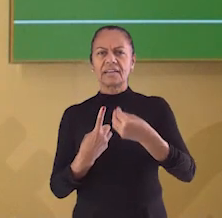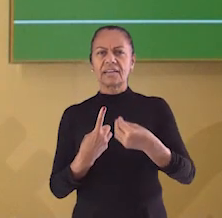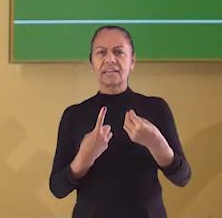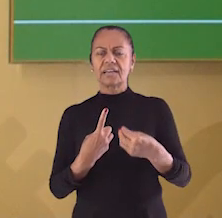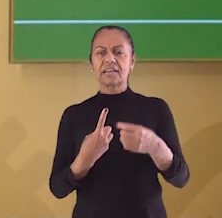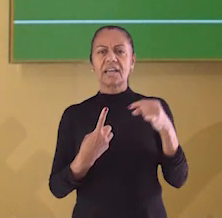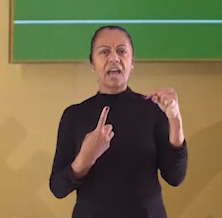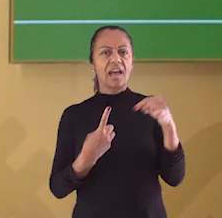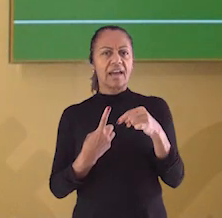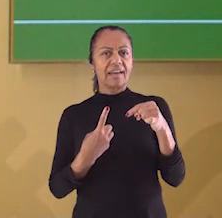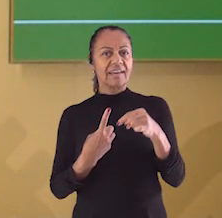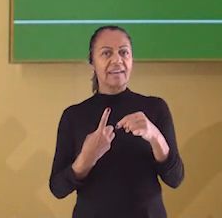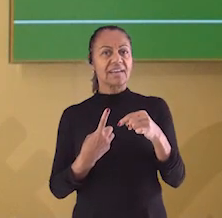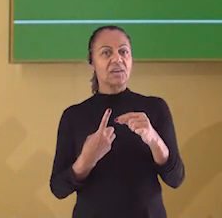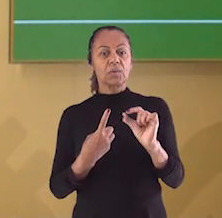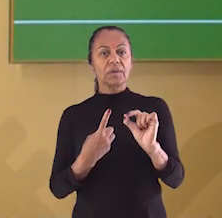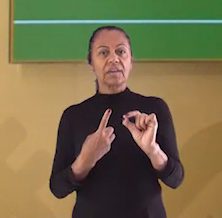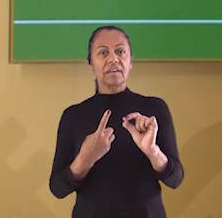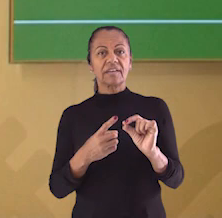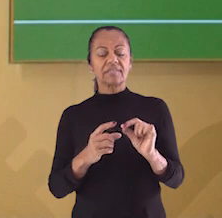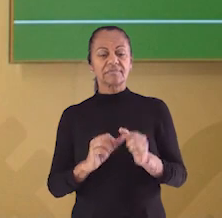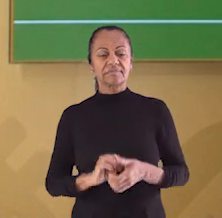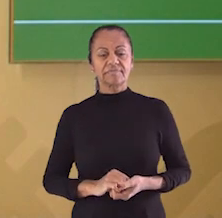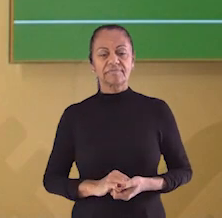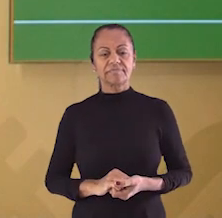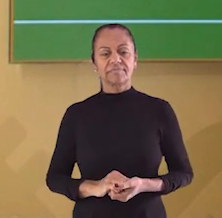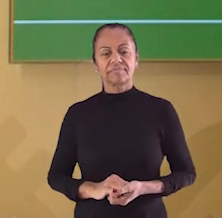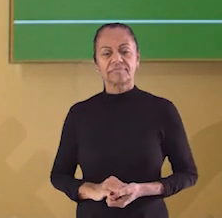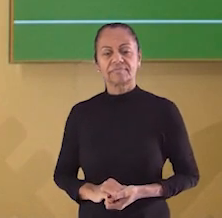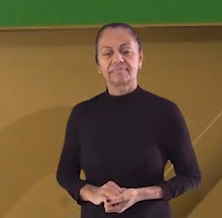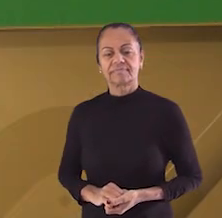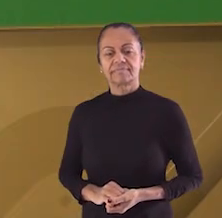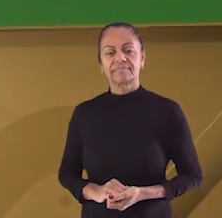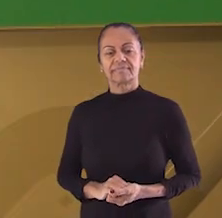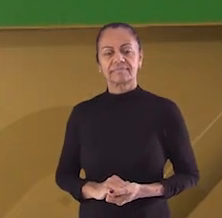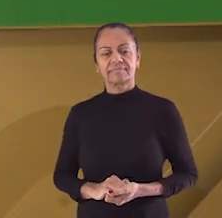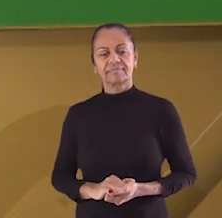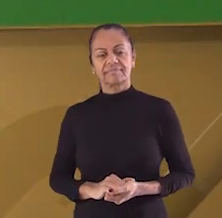Uma banana. Banana é um vegetal, então ela vai onde?